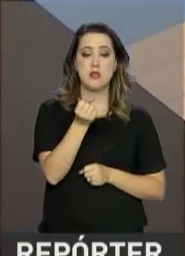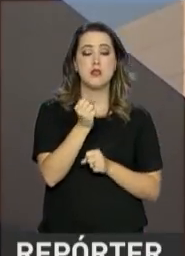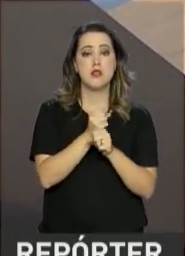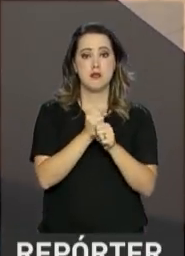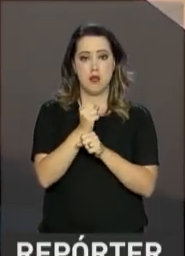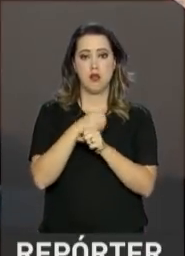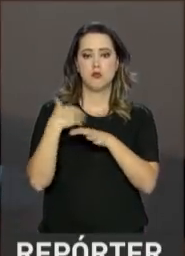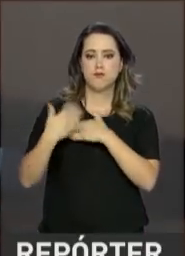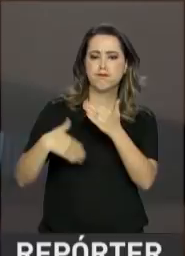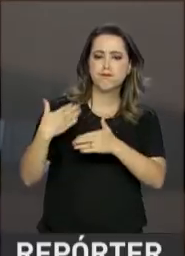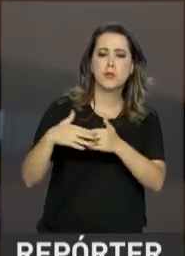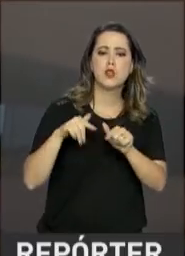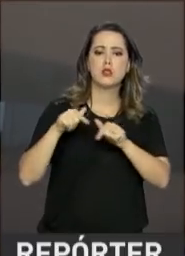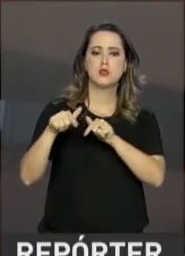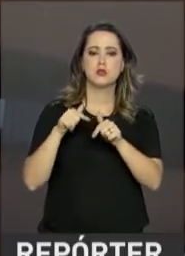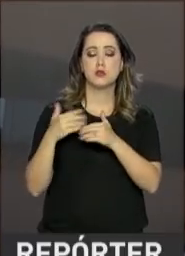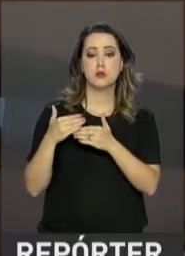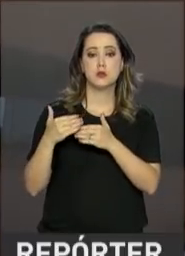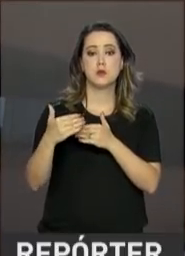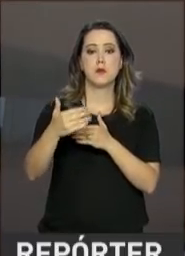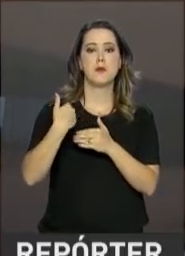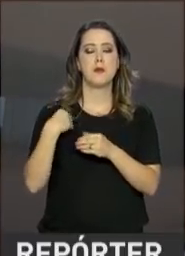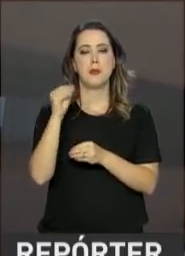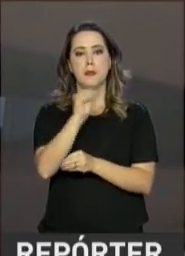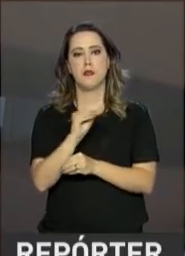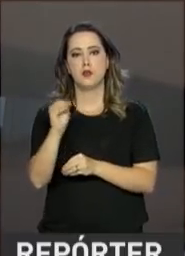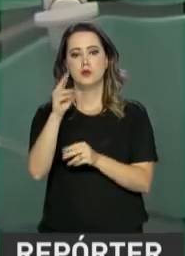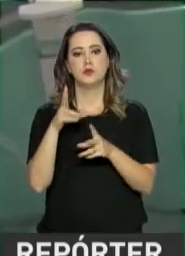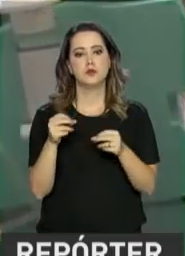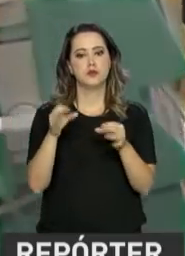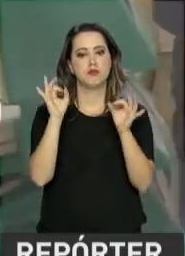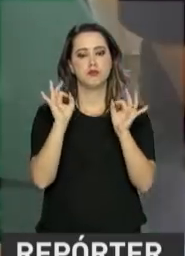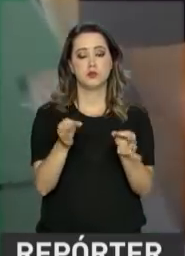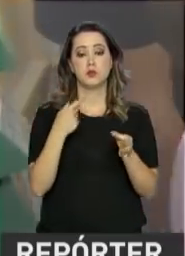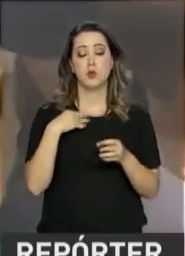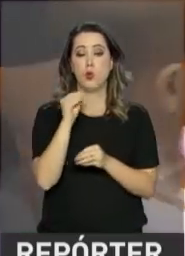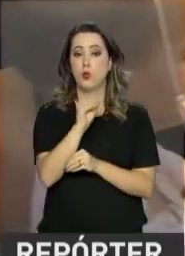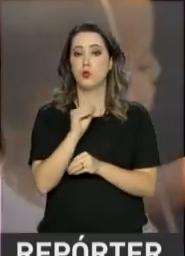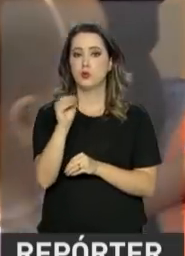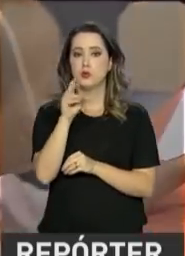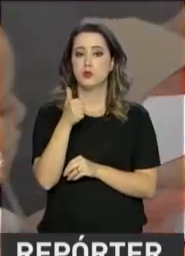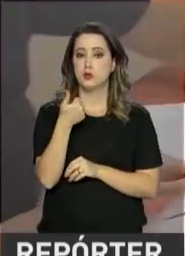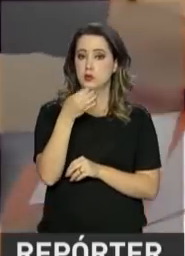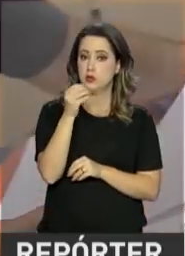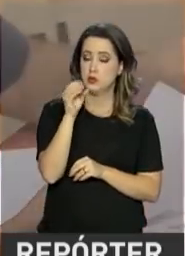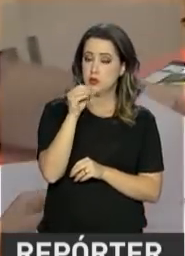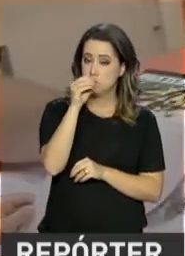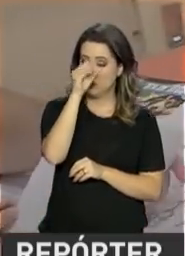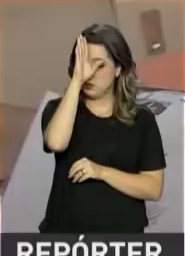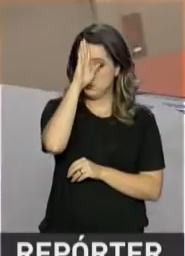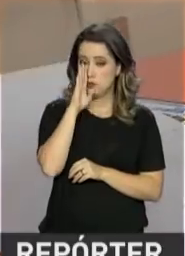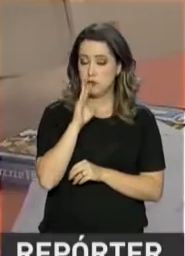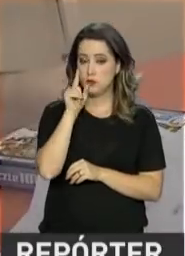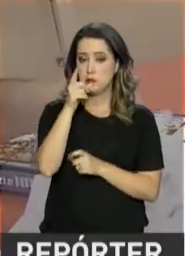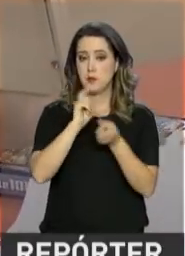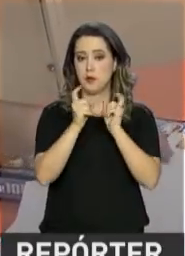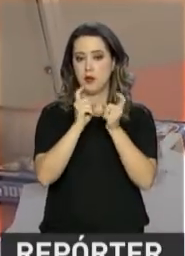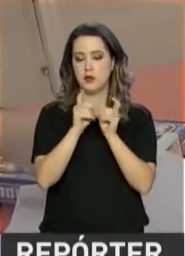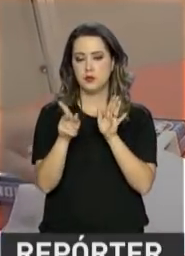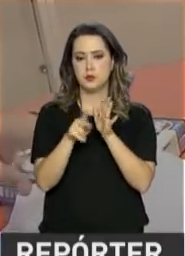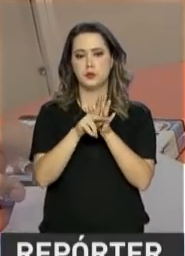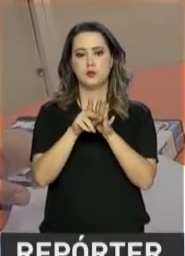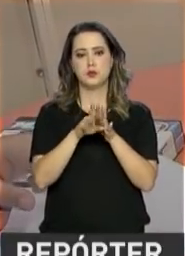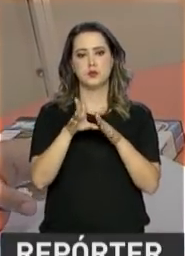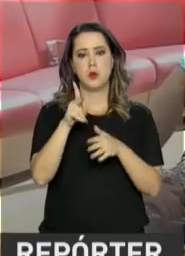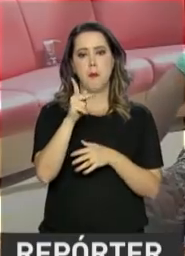o Hospital do Câncer de Barretos é referência no tratamento da doença. Com atendimento 100% gratuito, é administrado pela